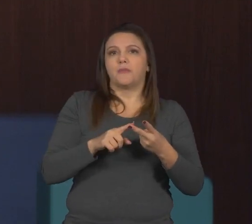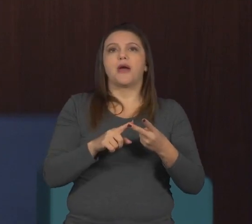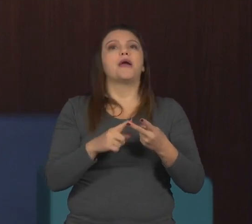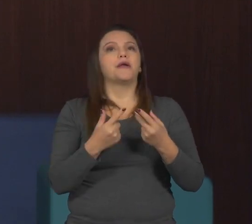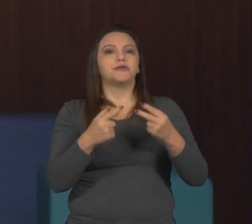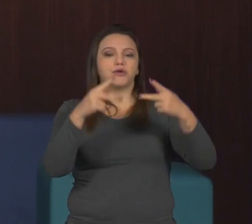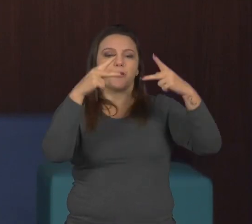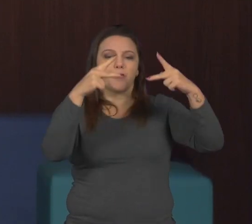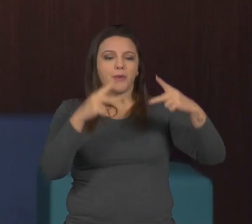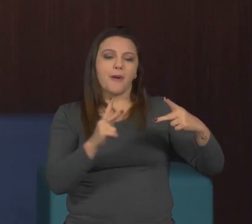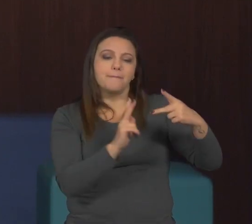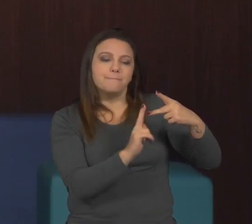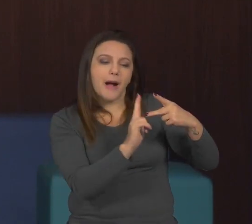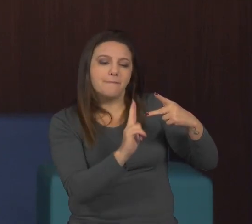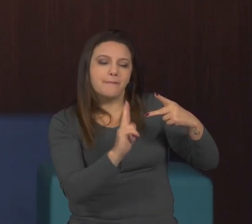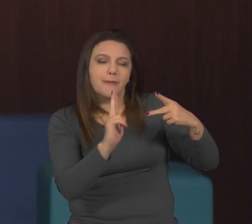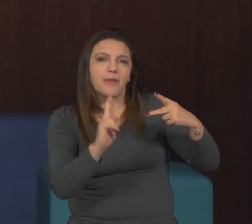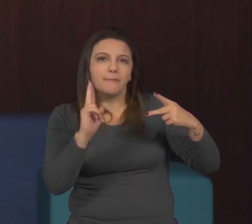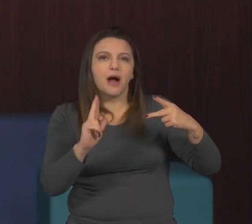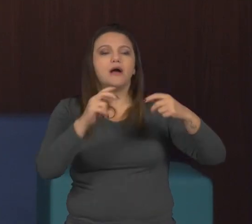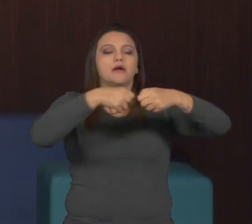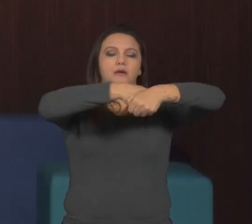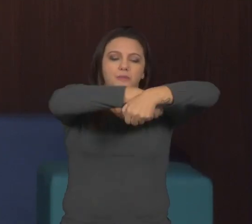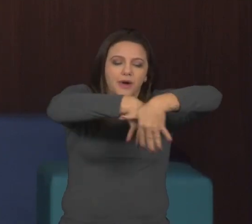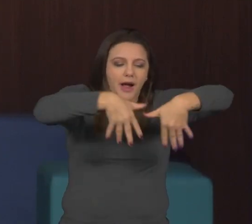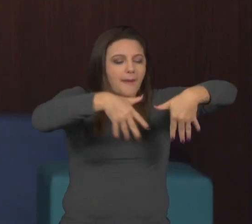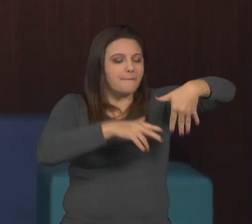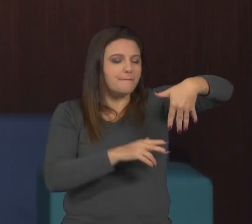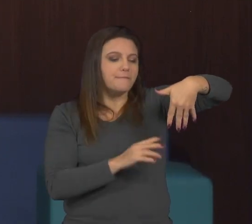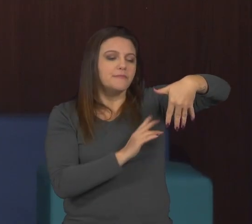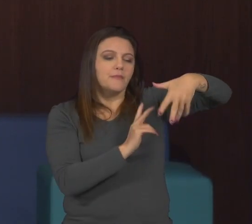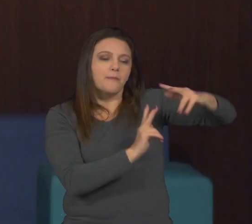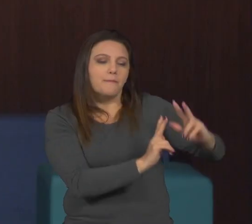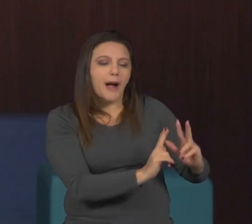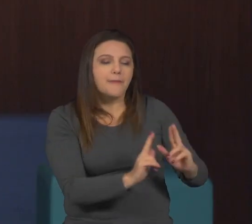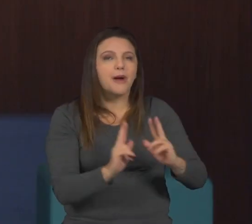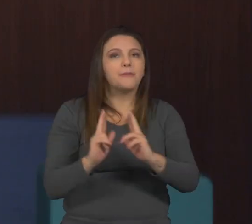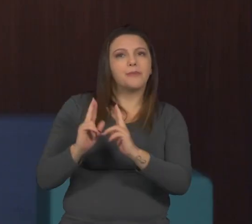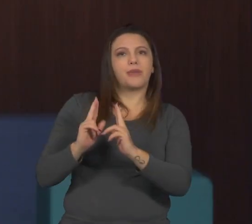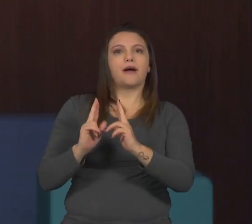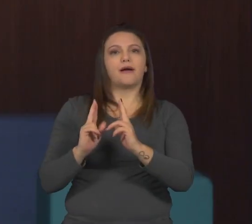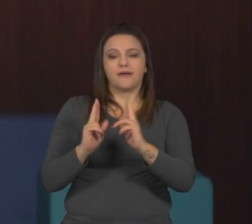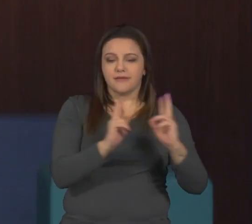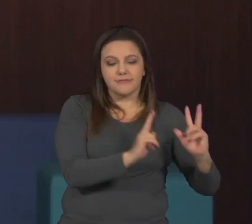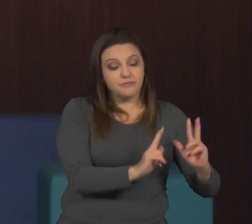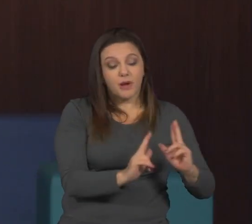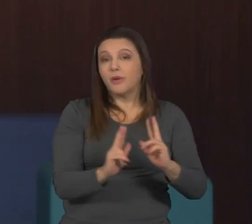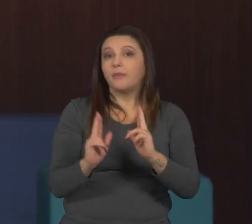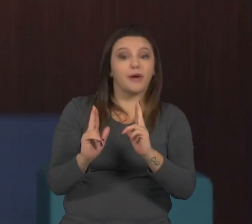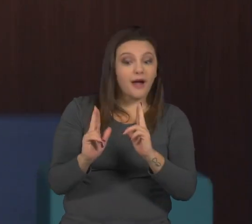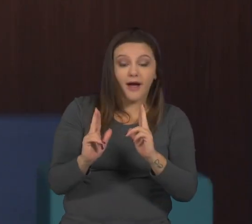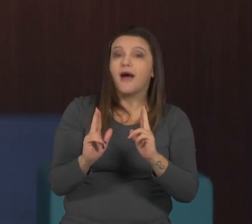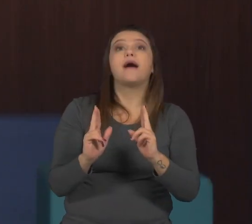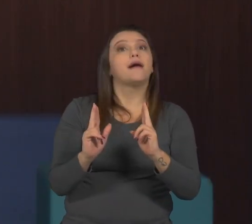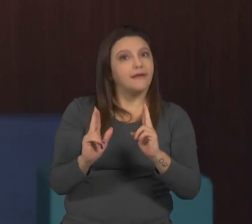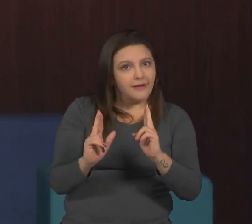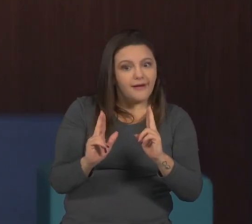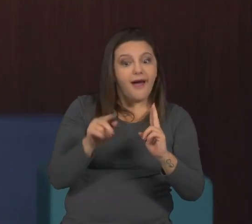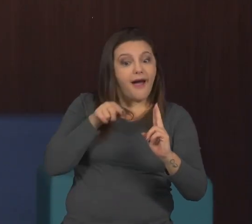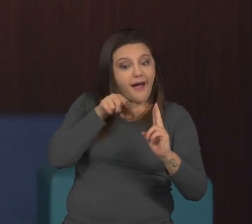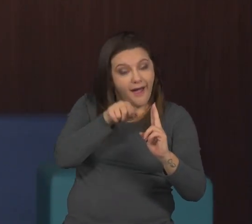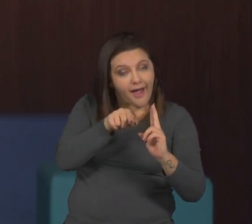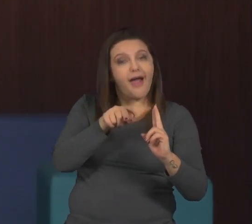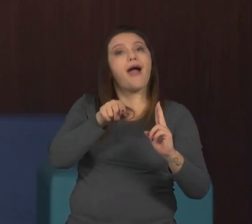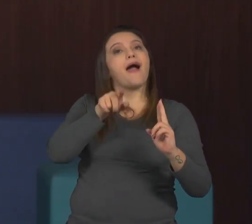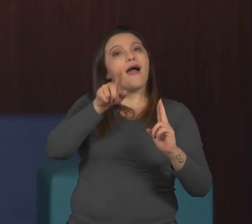requisitos, partes de casos de teste, partes de arquitetura, qualquer tipo de pedaço de artefato